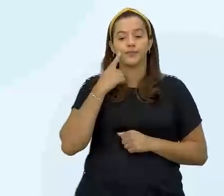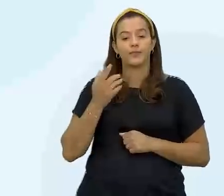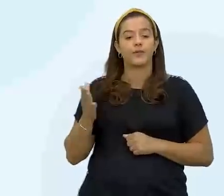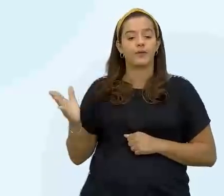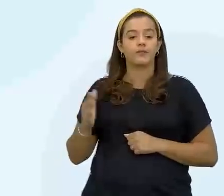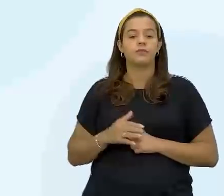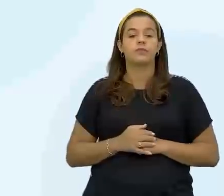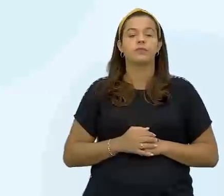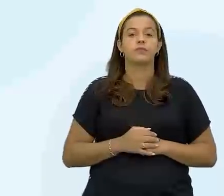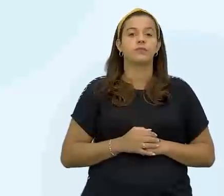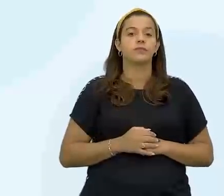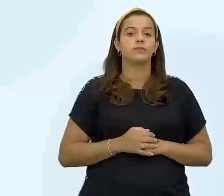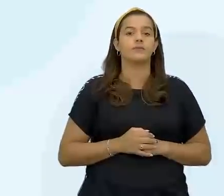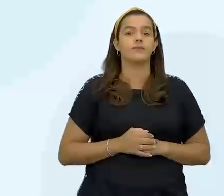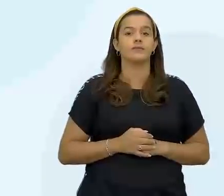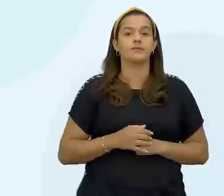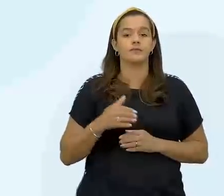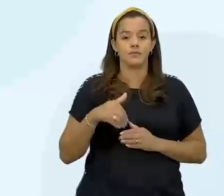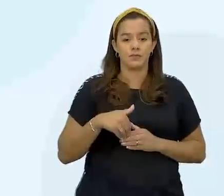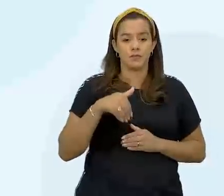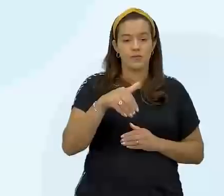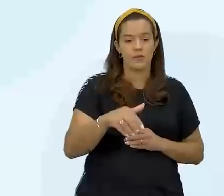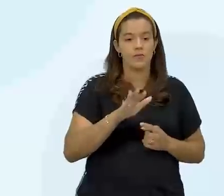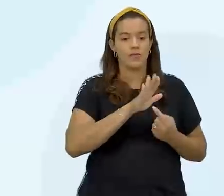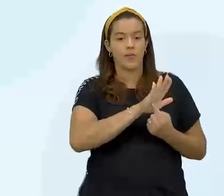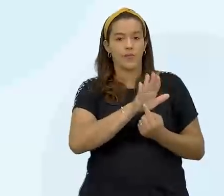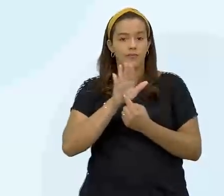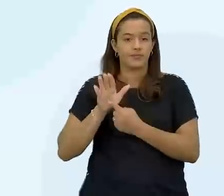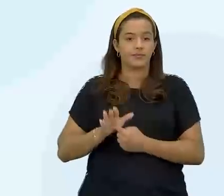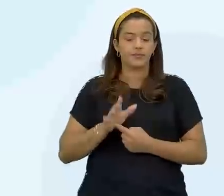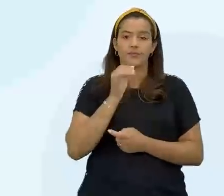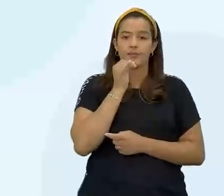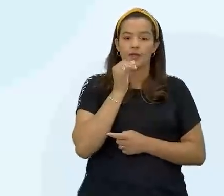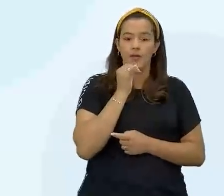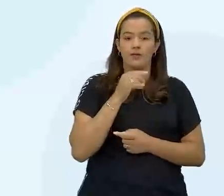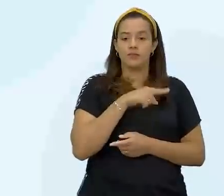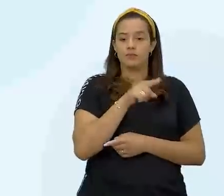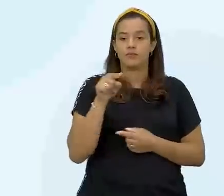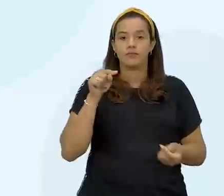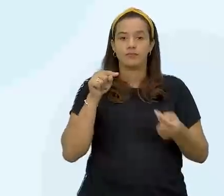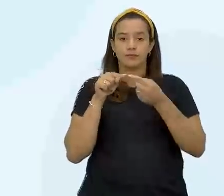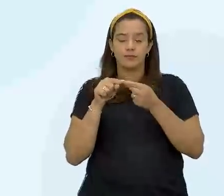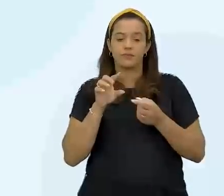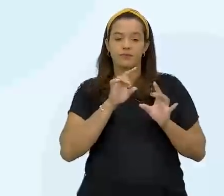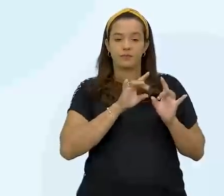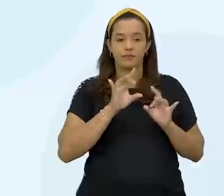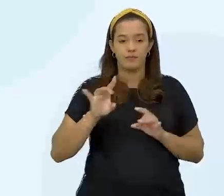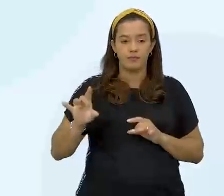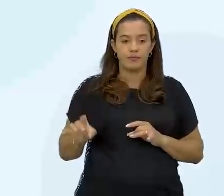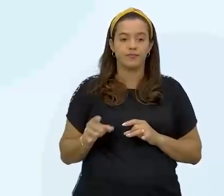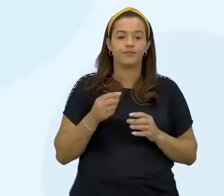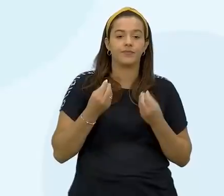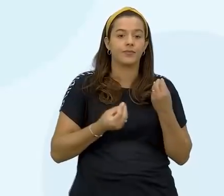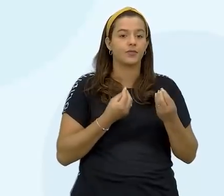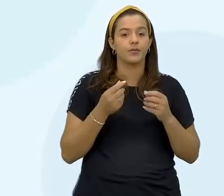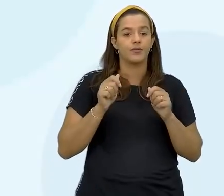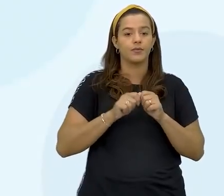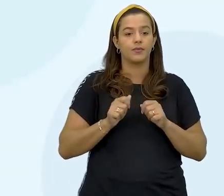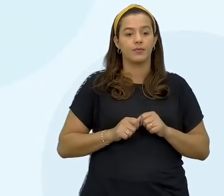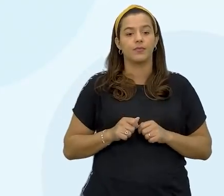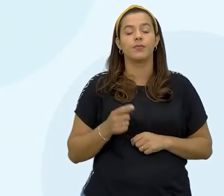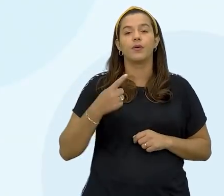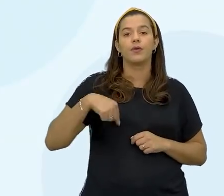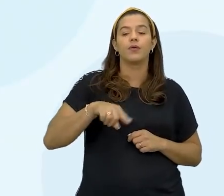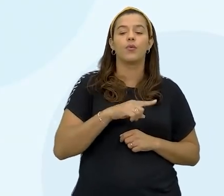obrigada. A seguir, serão apresentados um exemplo para ilustrar, então, esse passo a passo, como pode ocorrer na prática. No